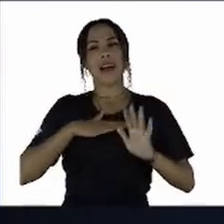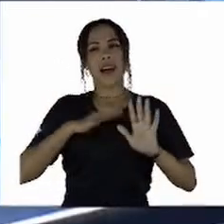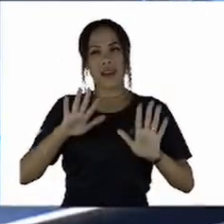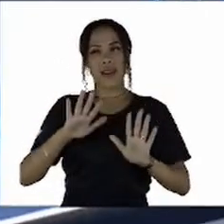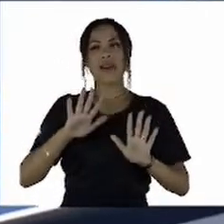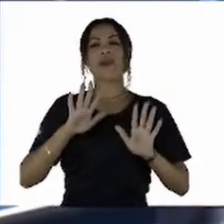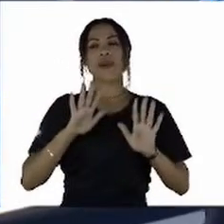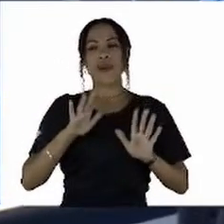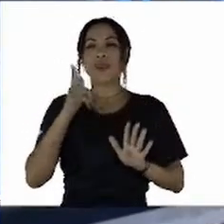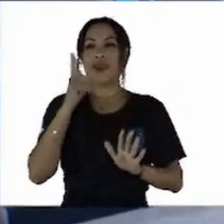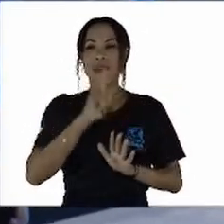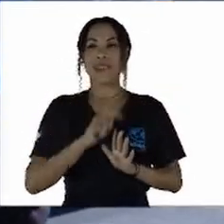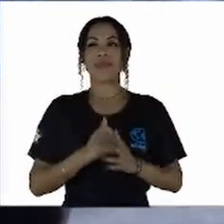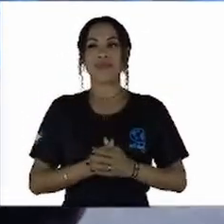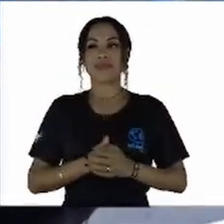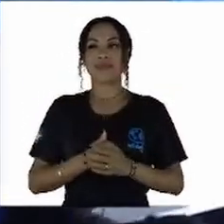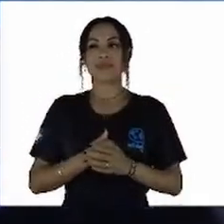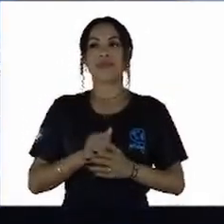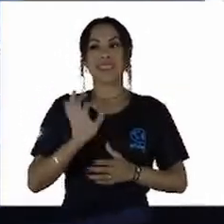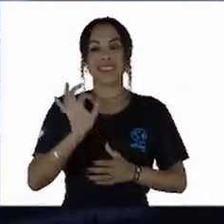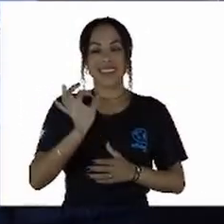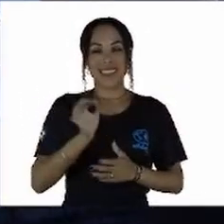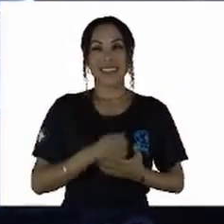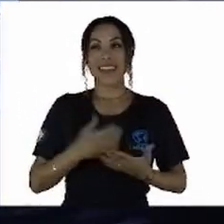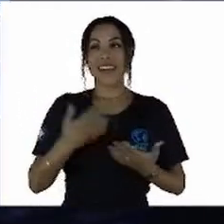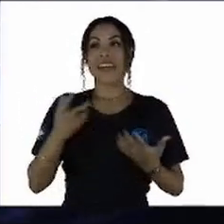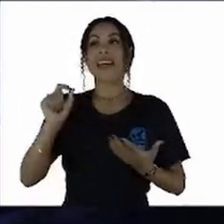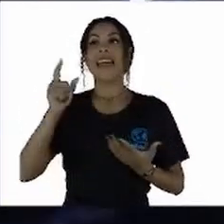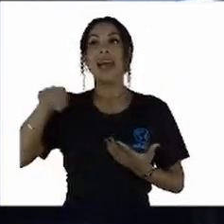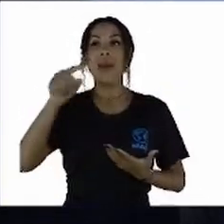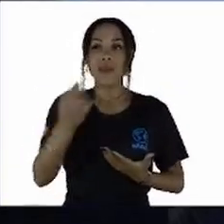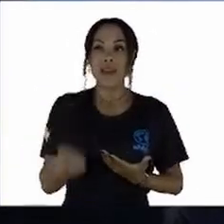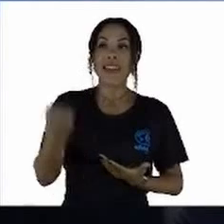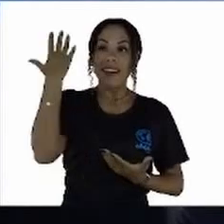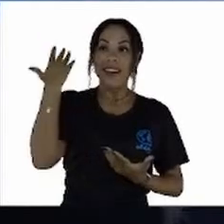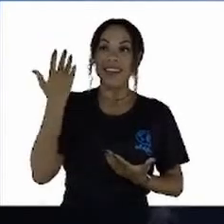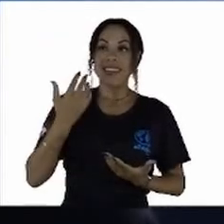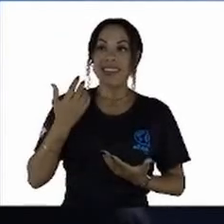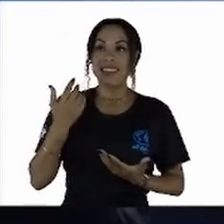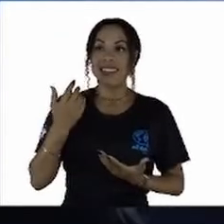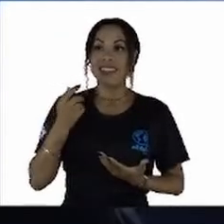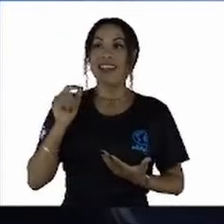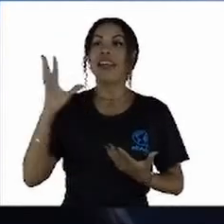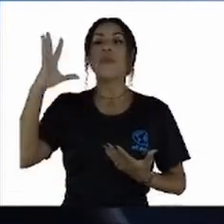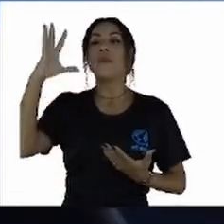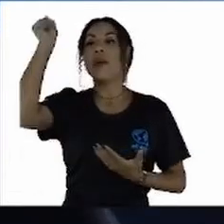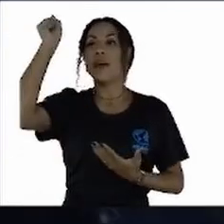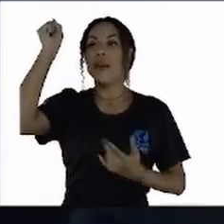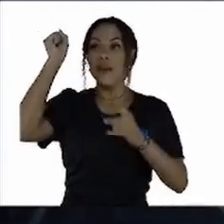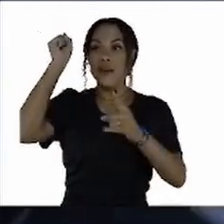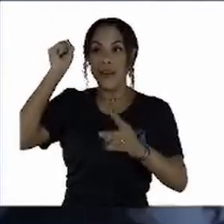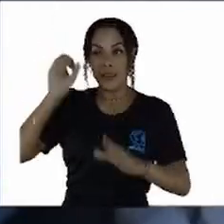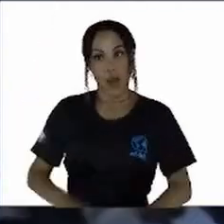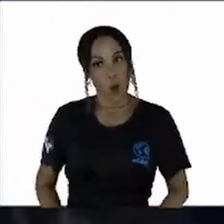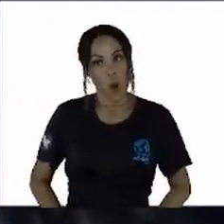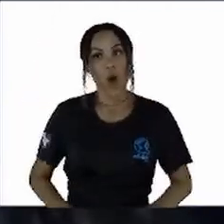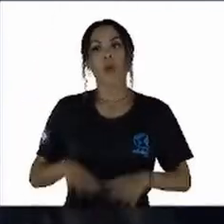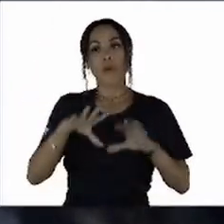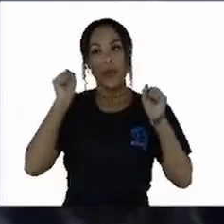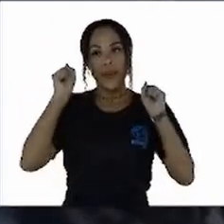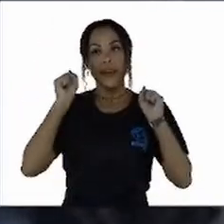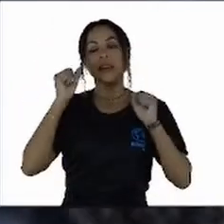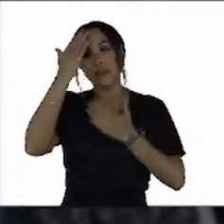fica para cá. Aê. Vai, quem pegar, pegou. Quem pega, você. Caiu no colo.